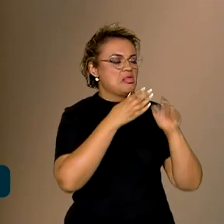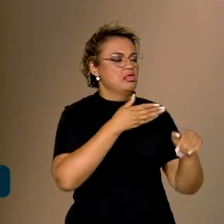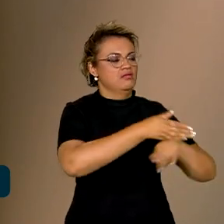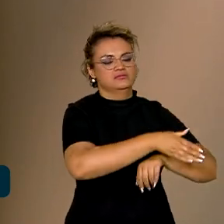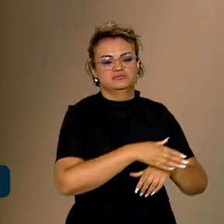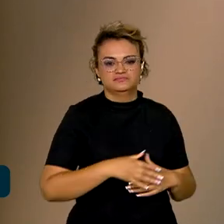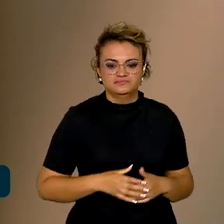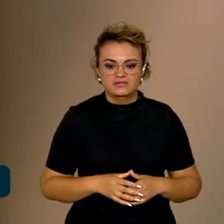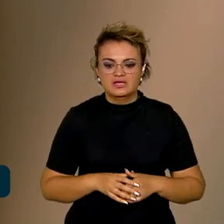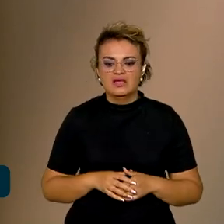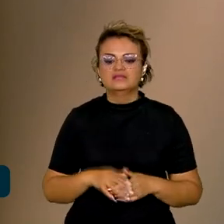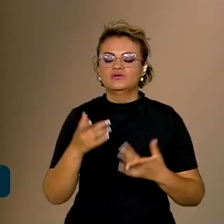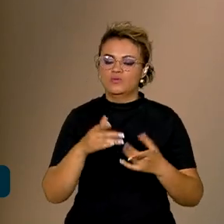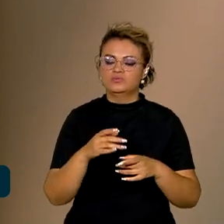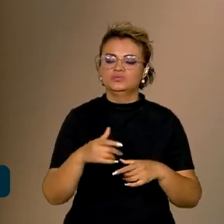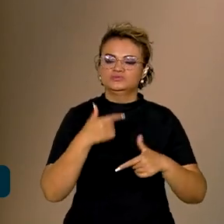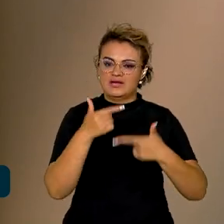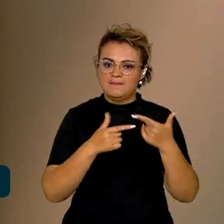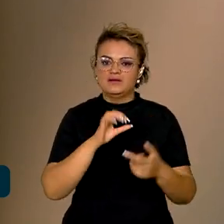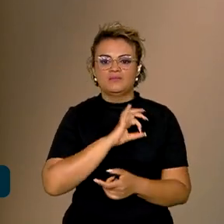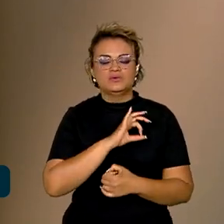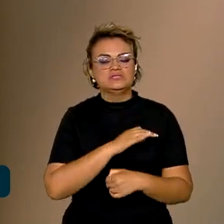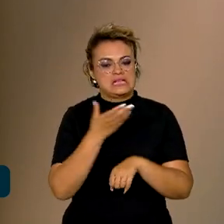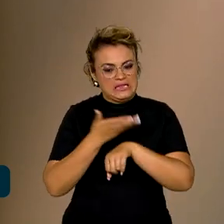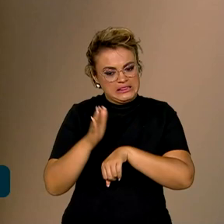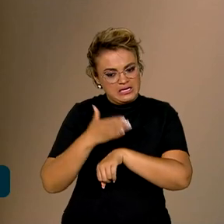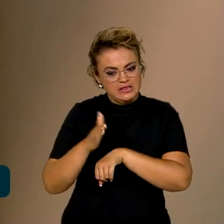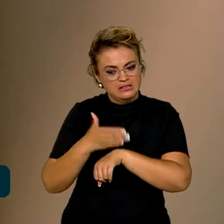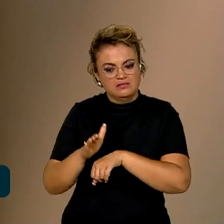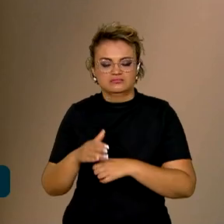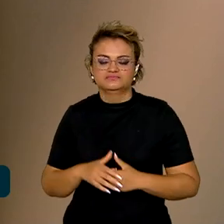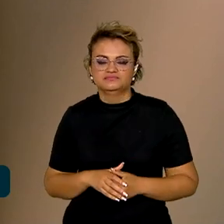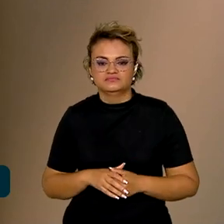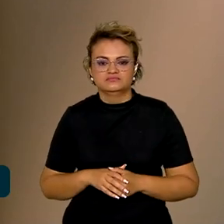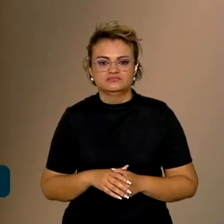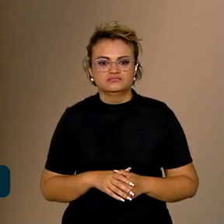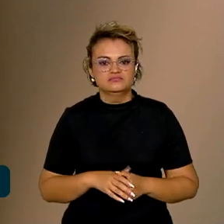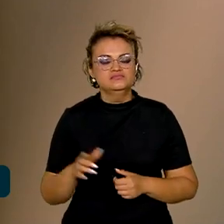é de qualificação do trabalho policial, né? A gente tem